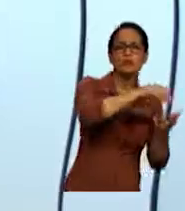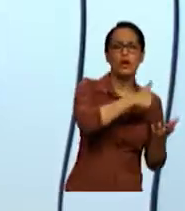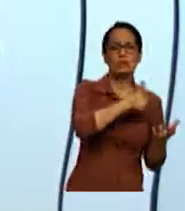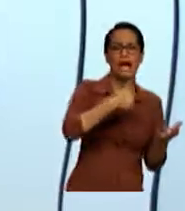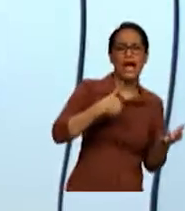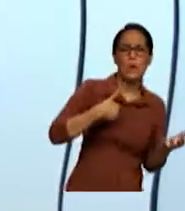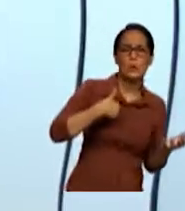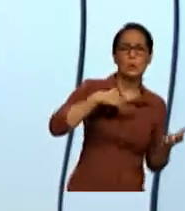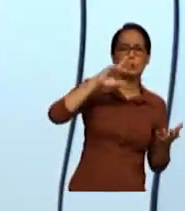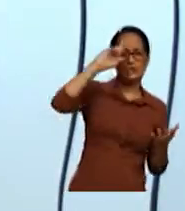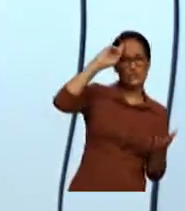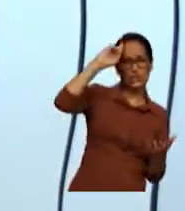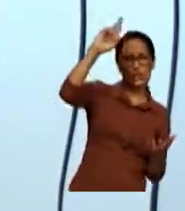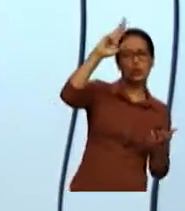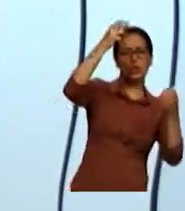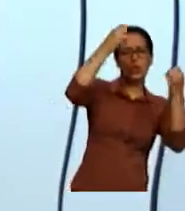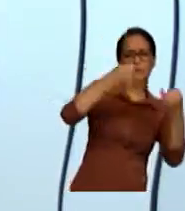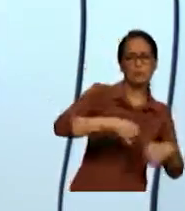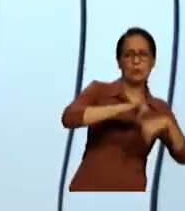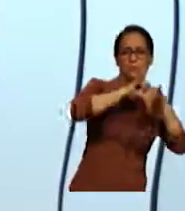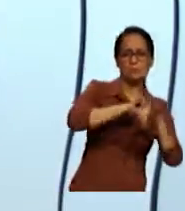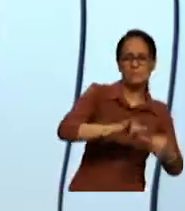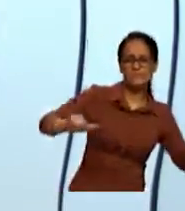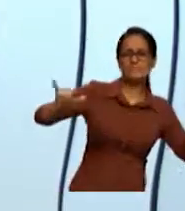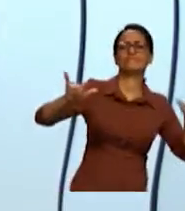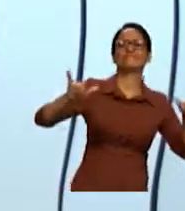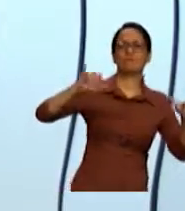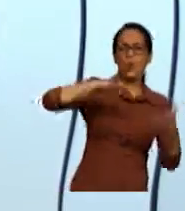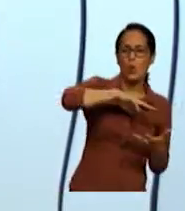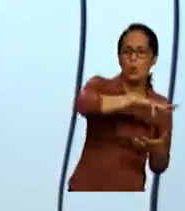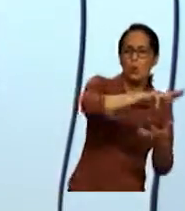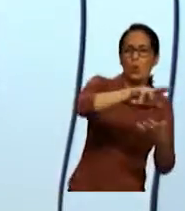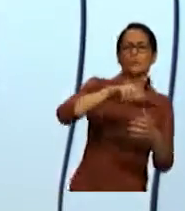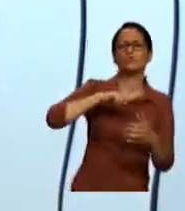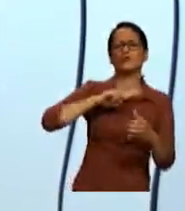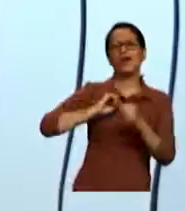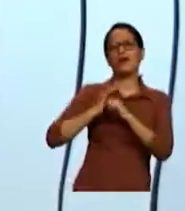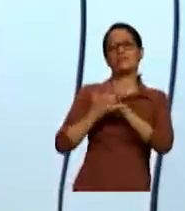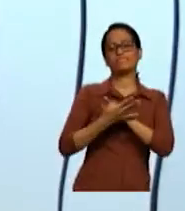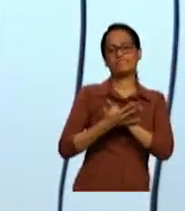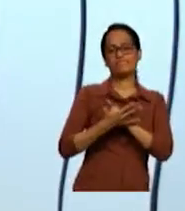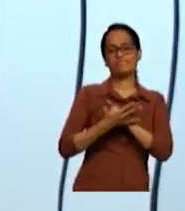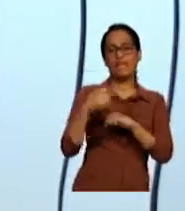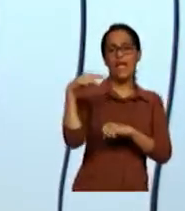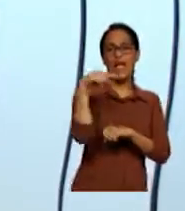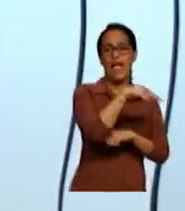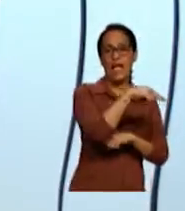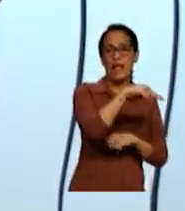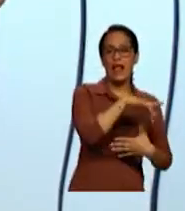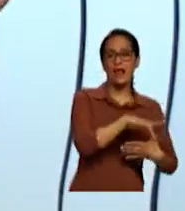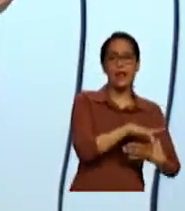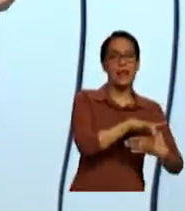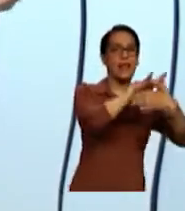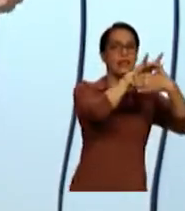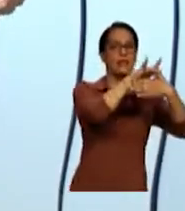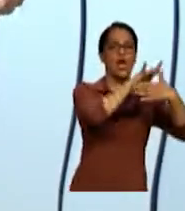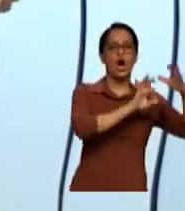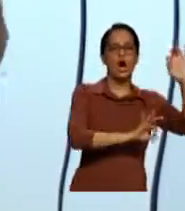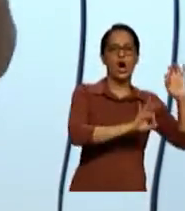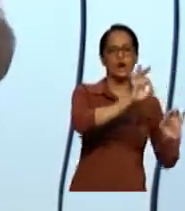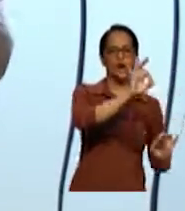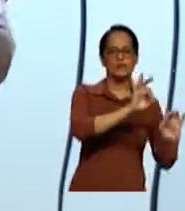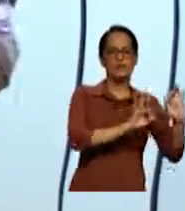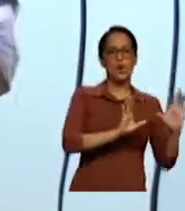OMS declarou estado de pandemia. Então, ela vai ser o que? A nossa autoridade máxima em saúde no mundo